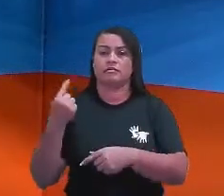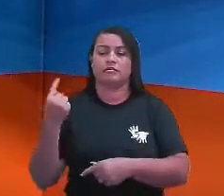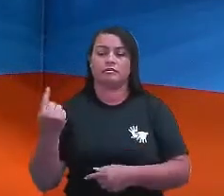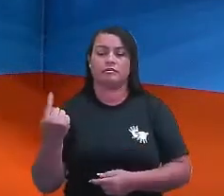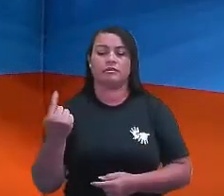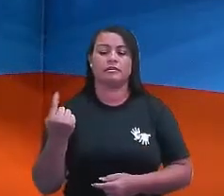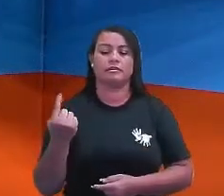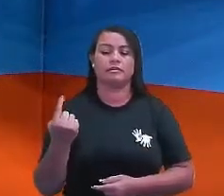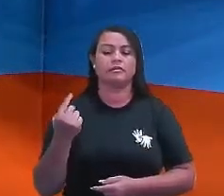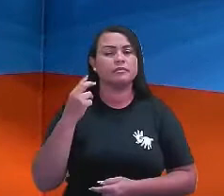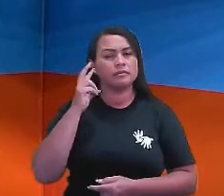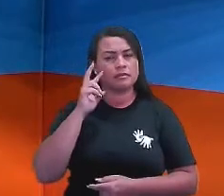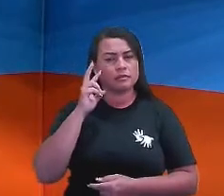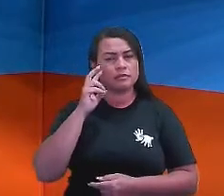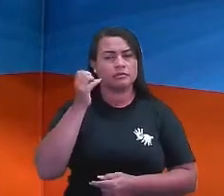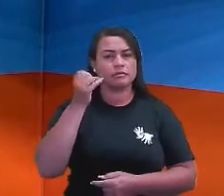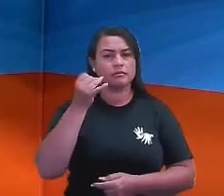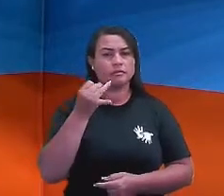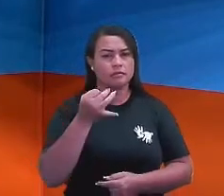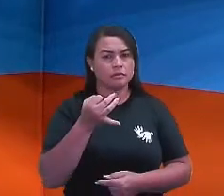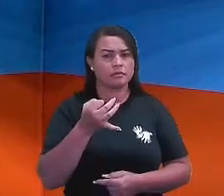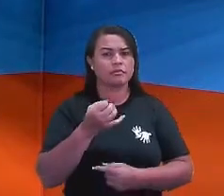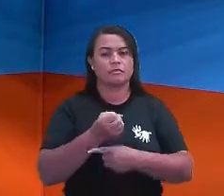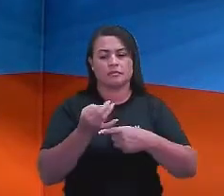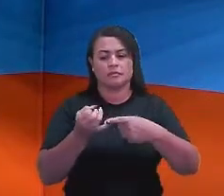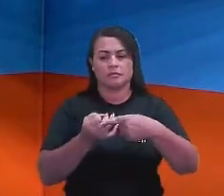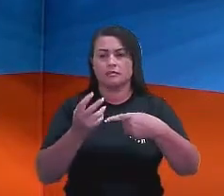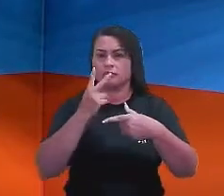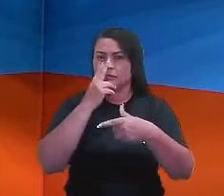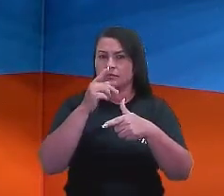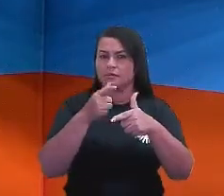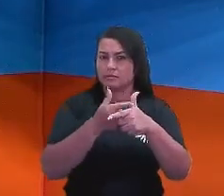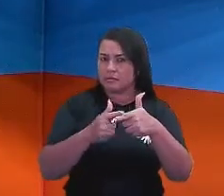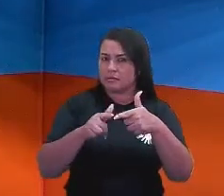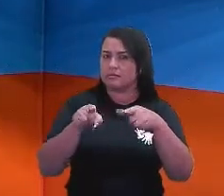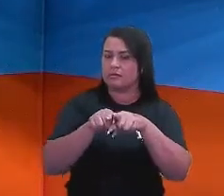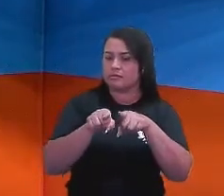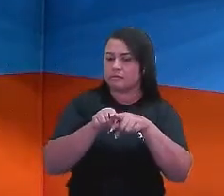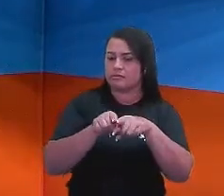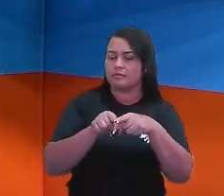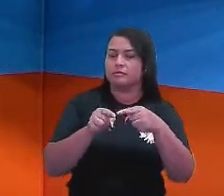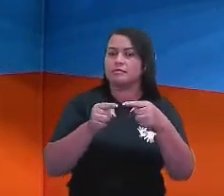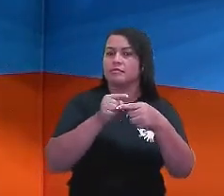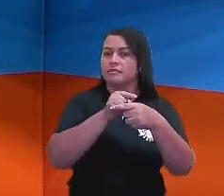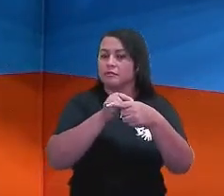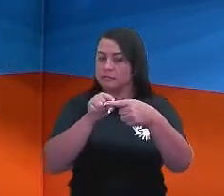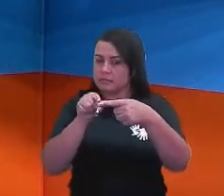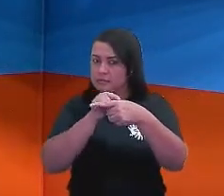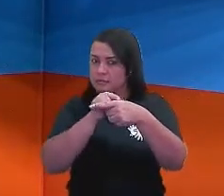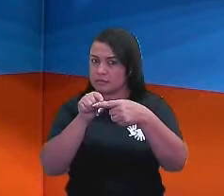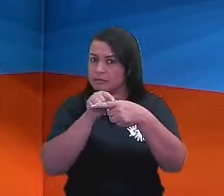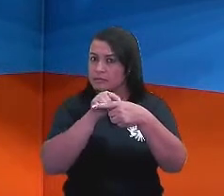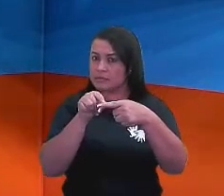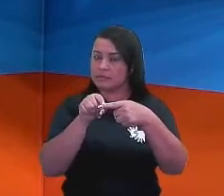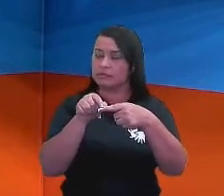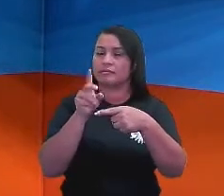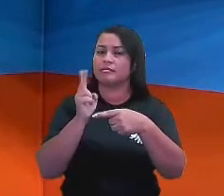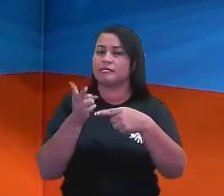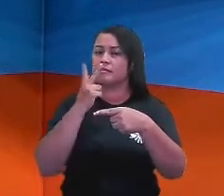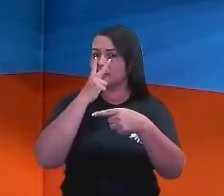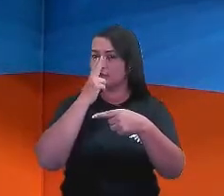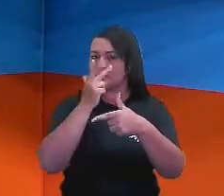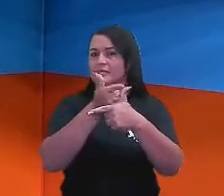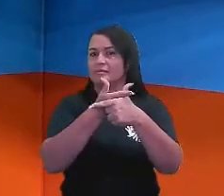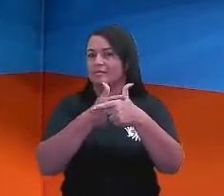1. Lembram lá que a fração ela tem ideia de divisão também, por conta do traço de divisão aqui. Esse traço da fração